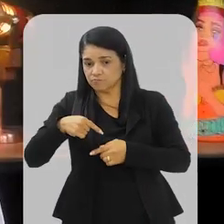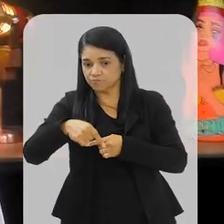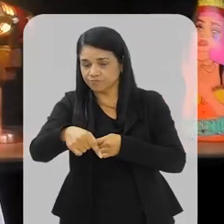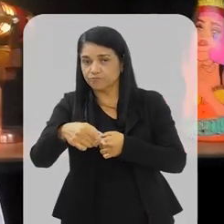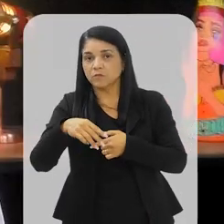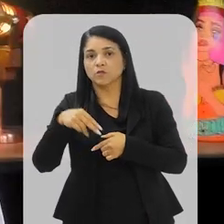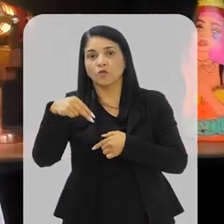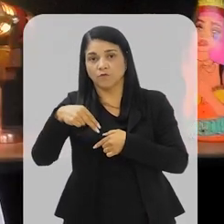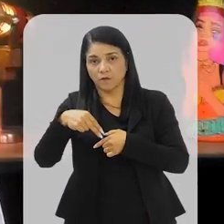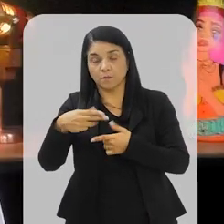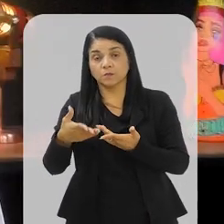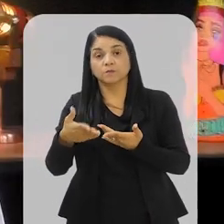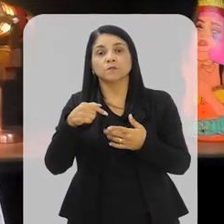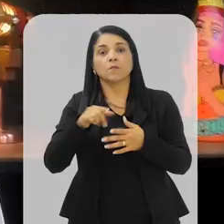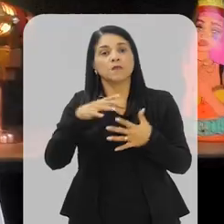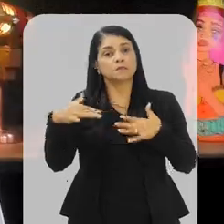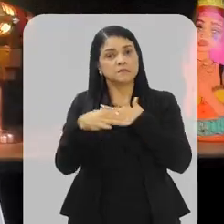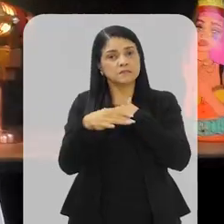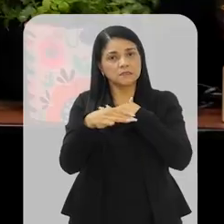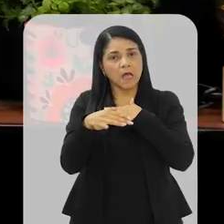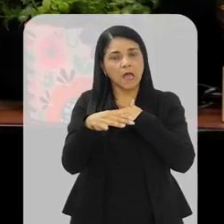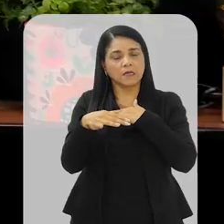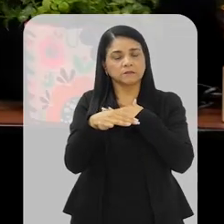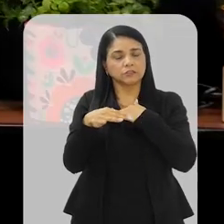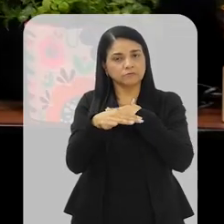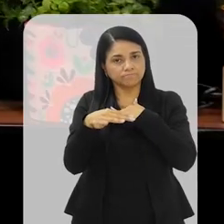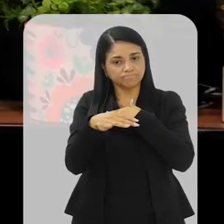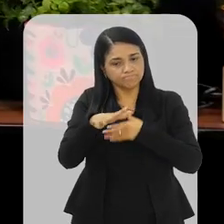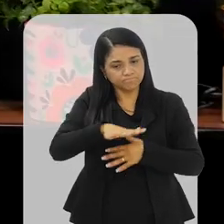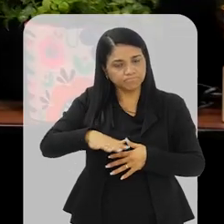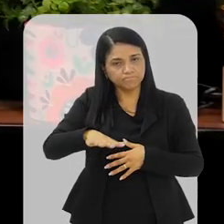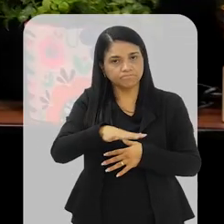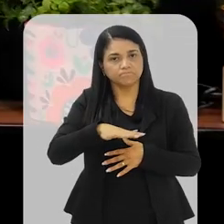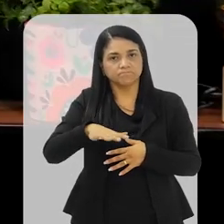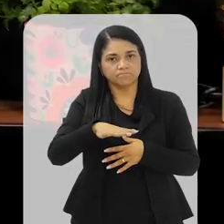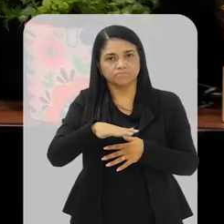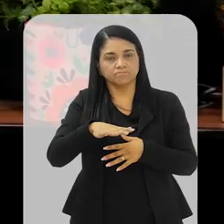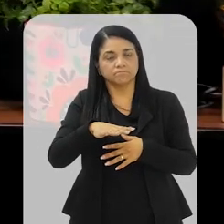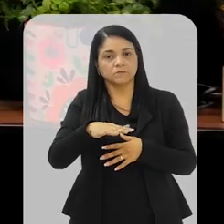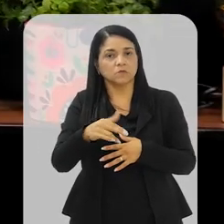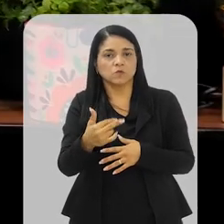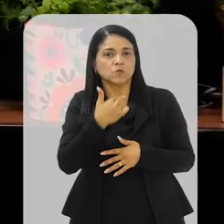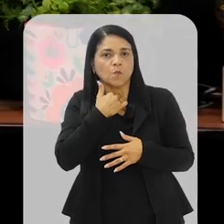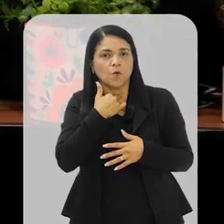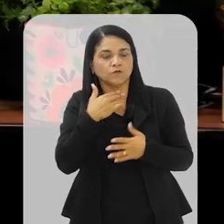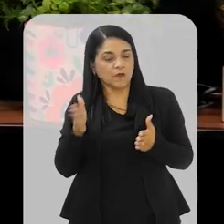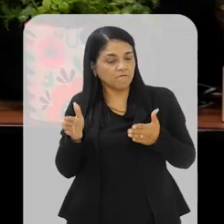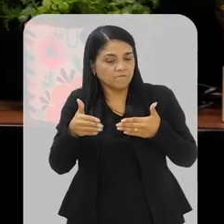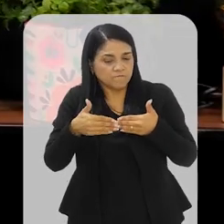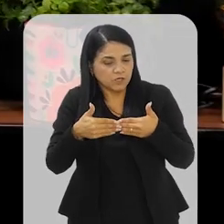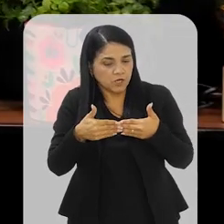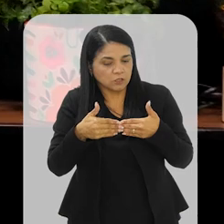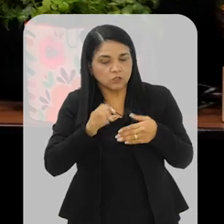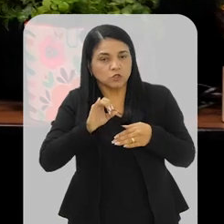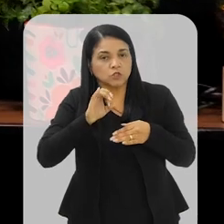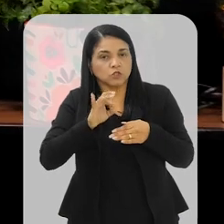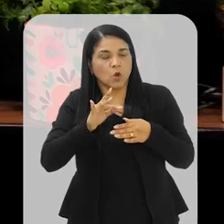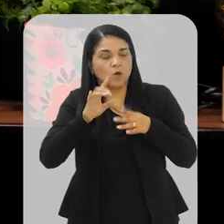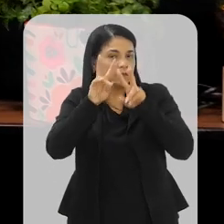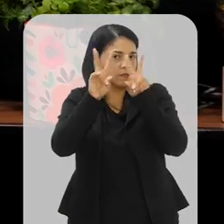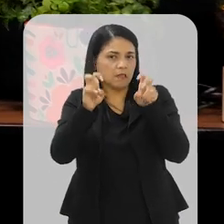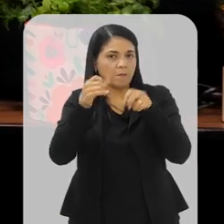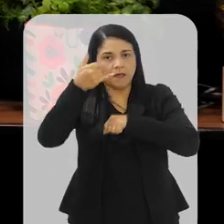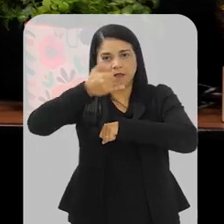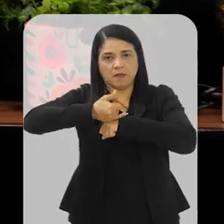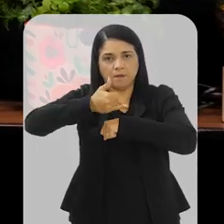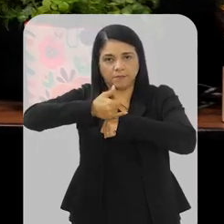né Nós somos uma cidade e uma região né porque eu acho que a gente não não deve se fechar em falar somente da capital do